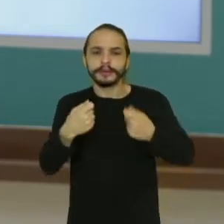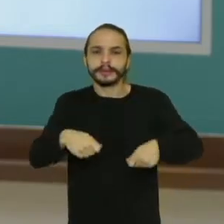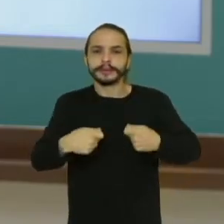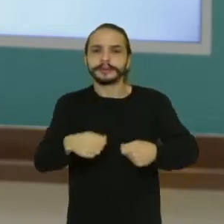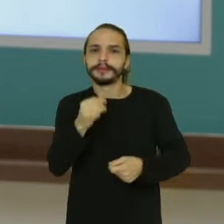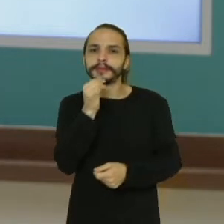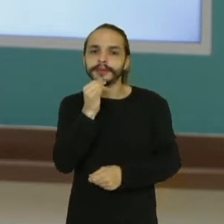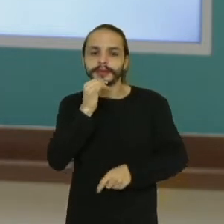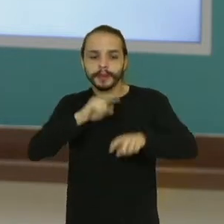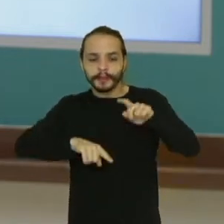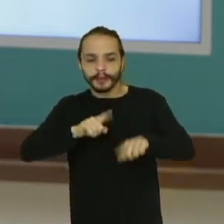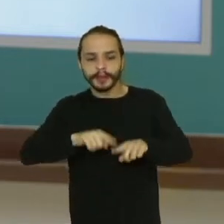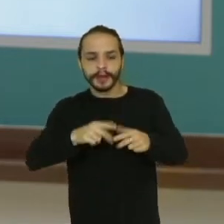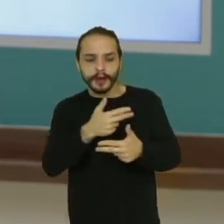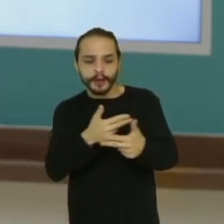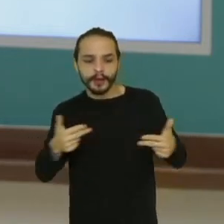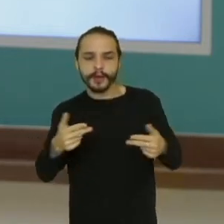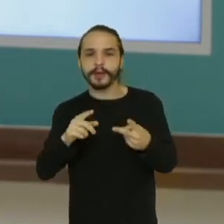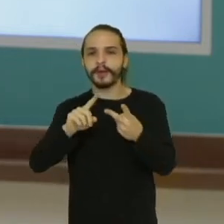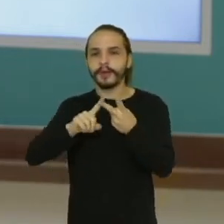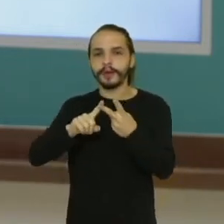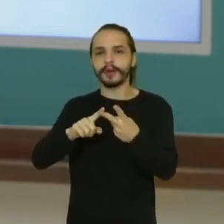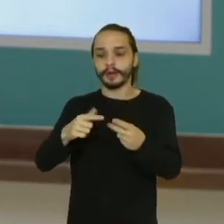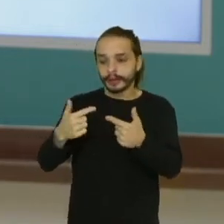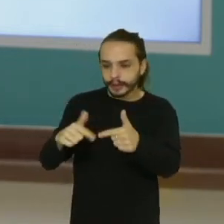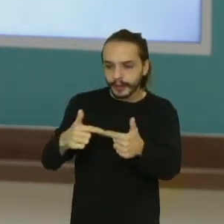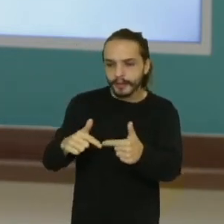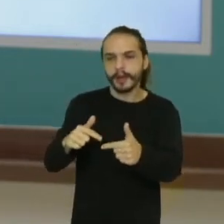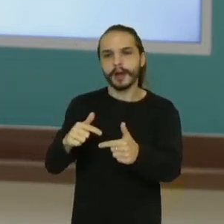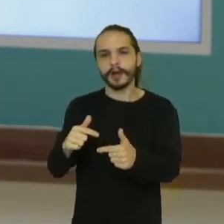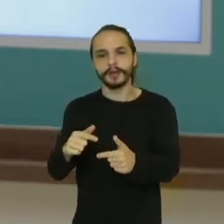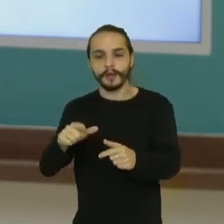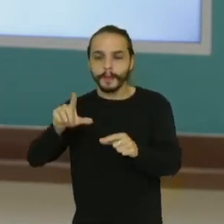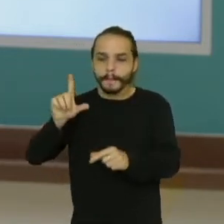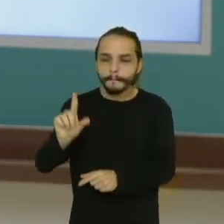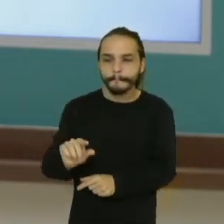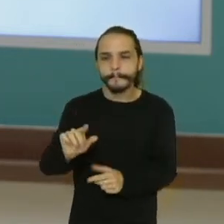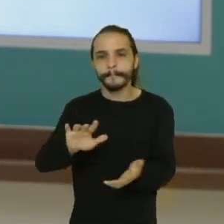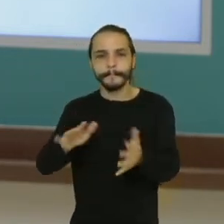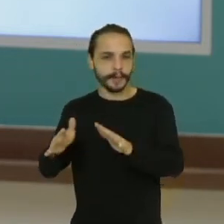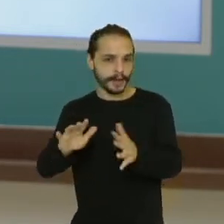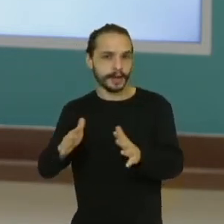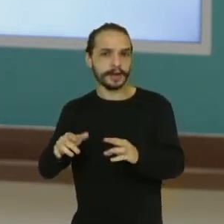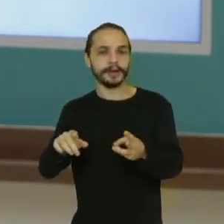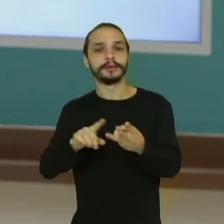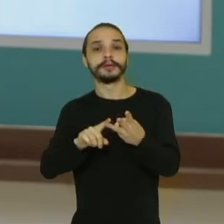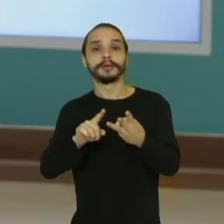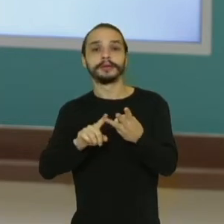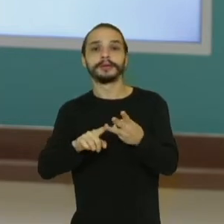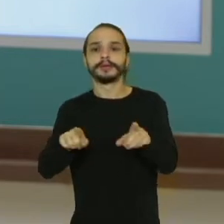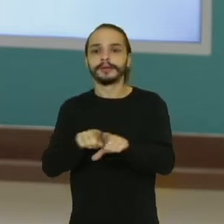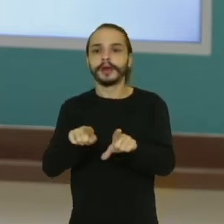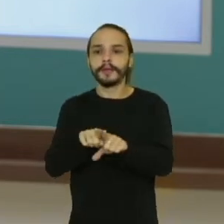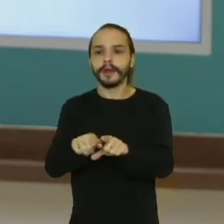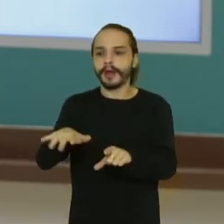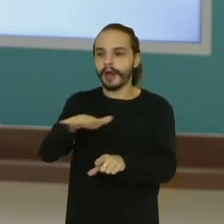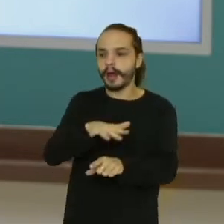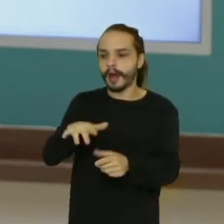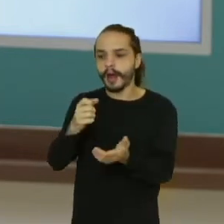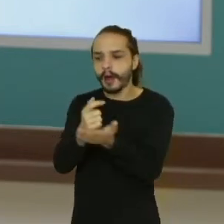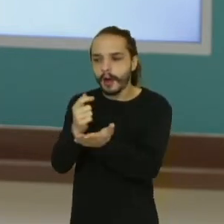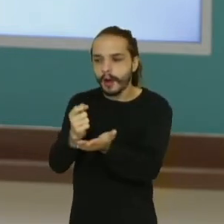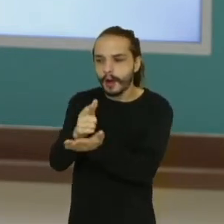obra relativamente barata para iniciar, então, esse processo industrial, além de ter um mercado consumidor, ok? São alguns